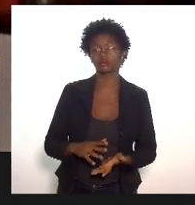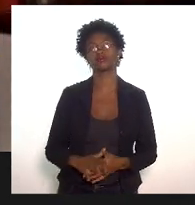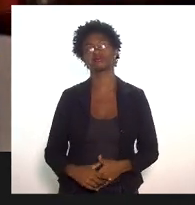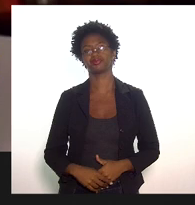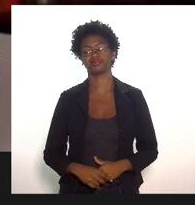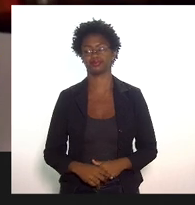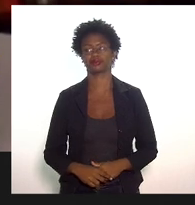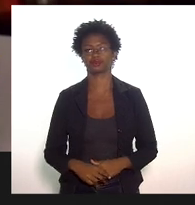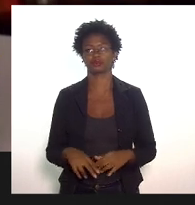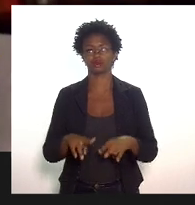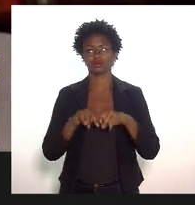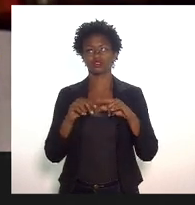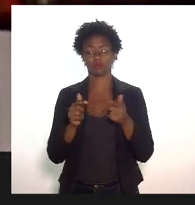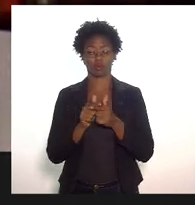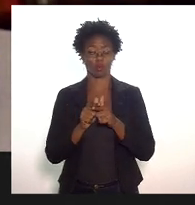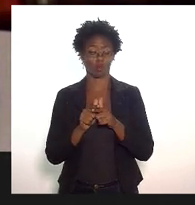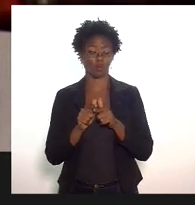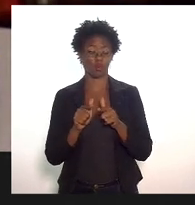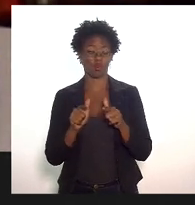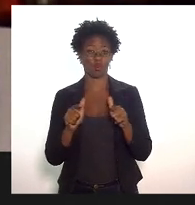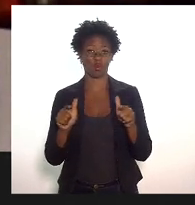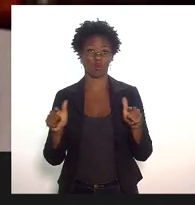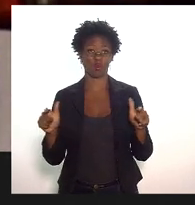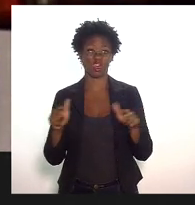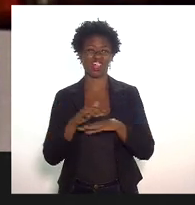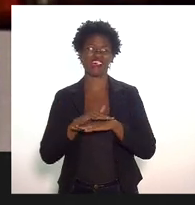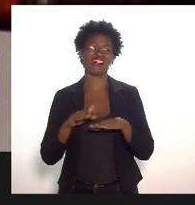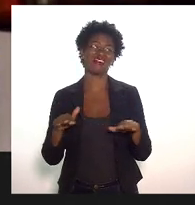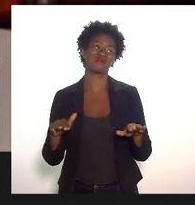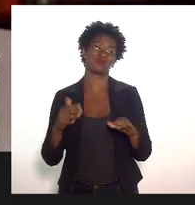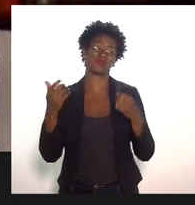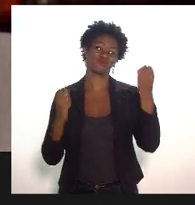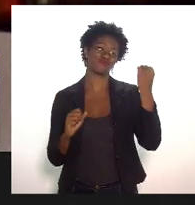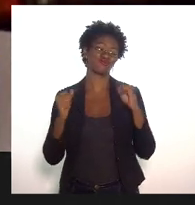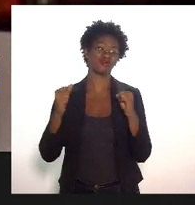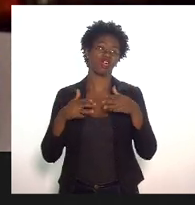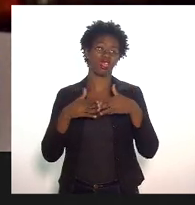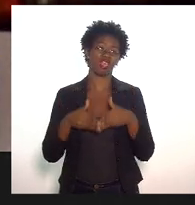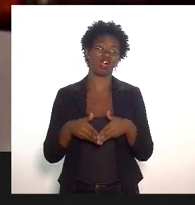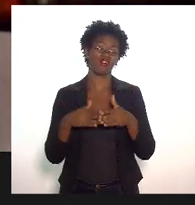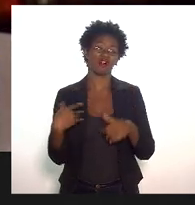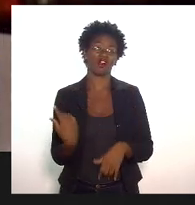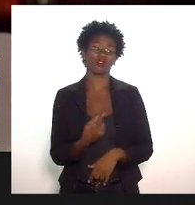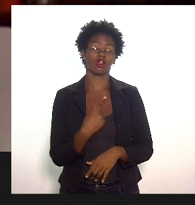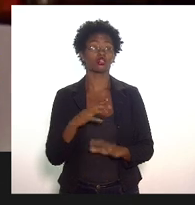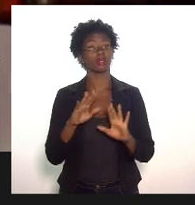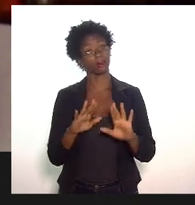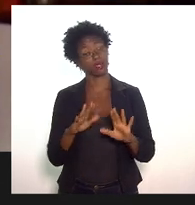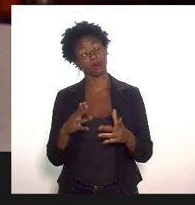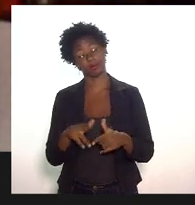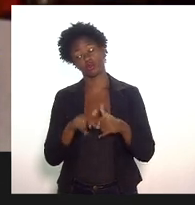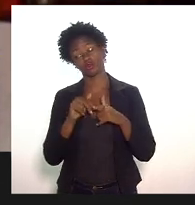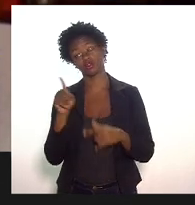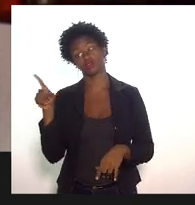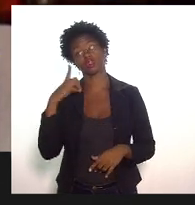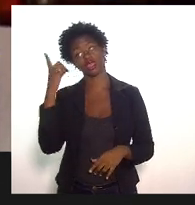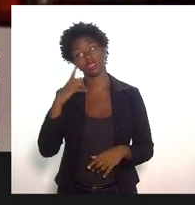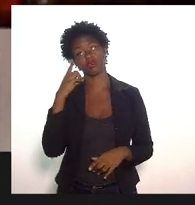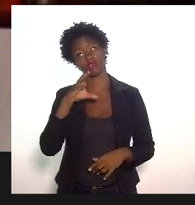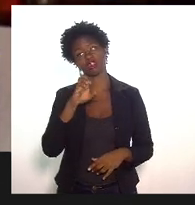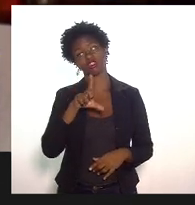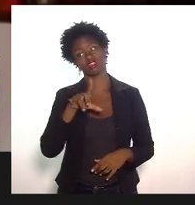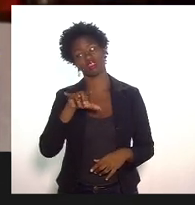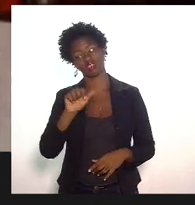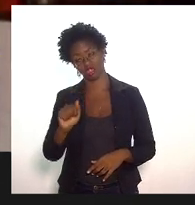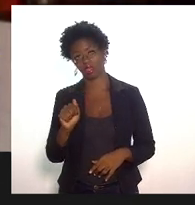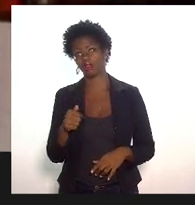esse esvaziamento da indústria naval. Por isso que a nossa deputada Célia Jordão propôs fazer essa comissão especial